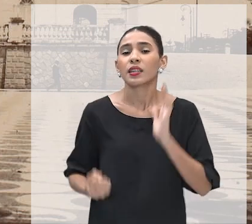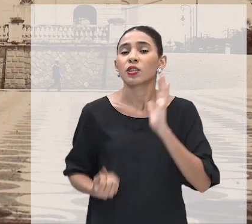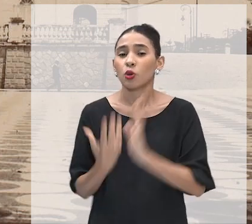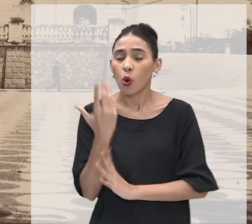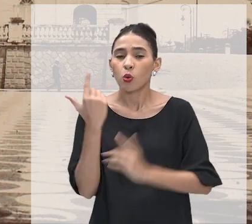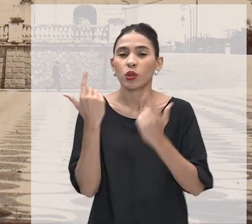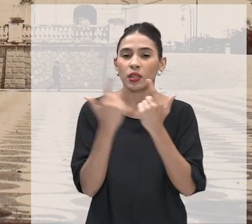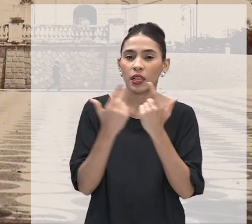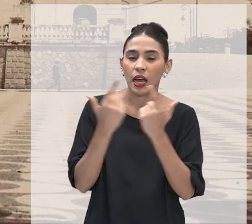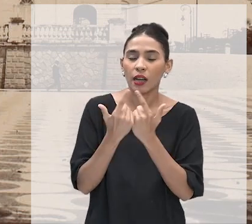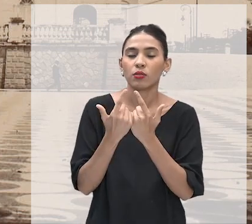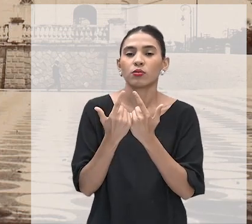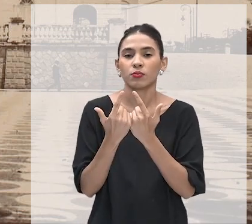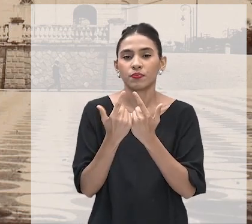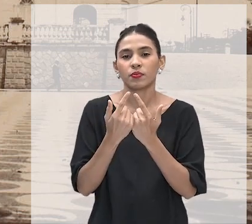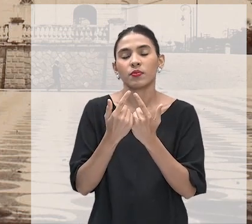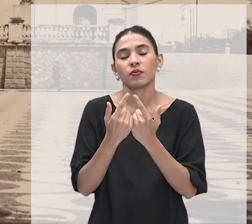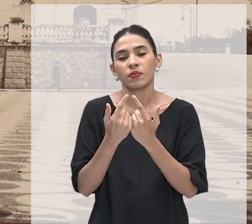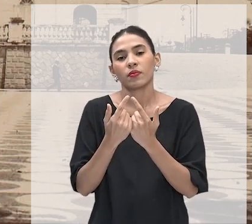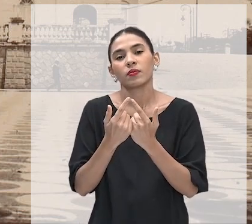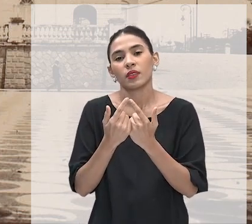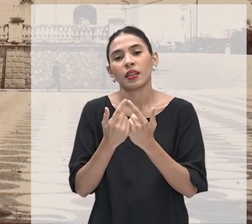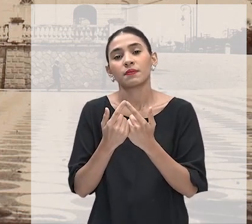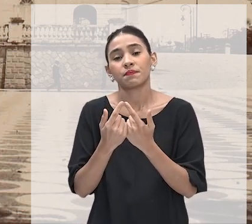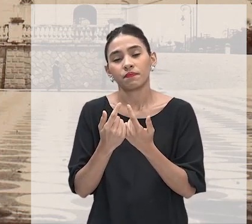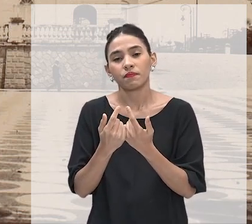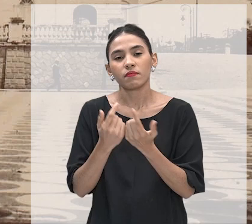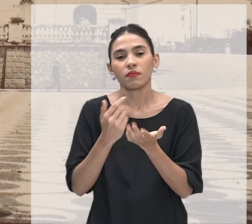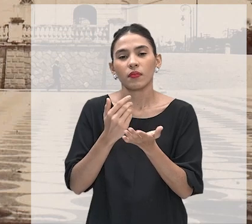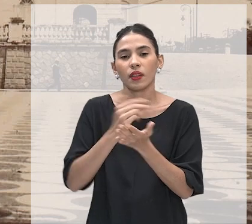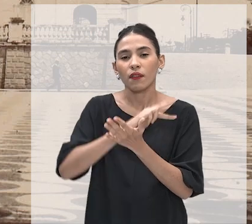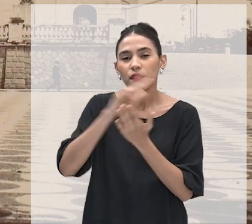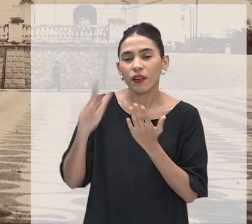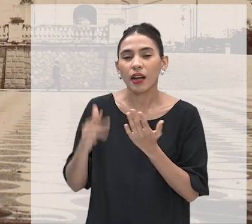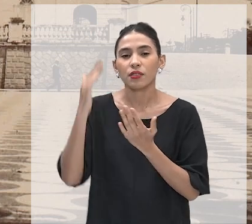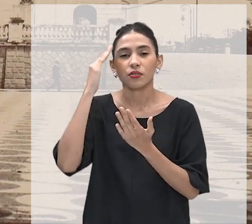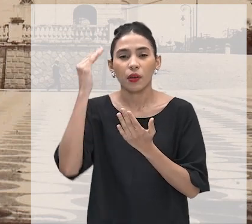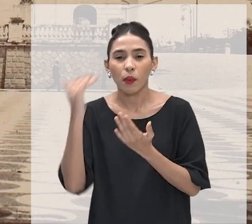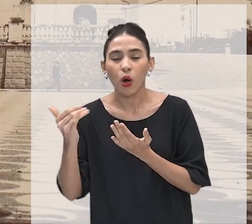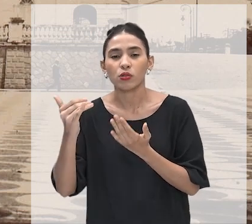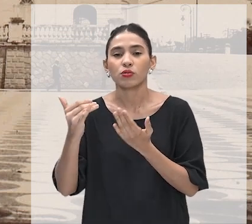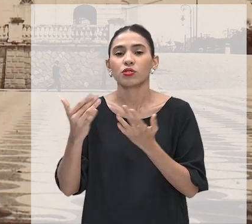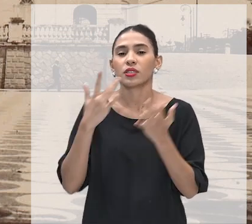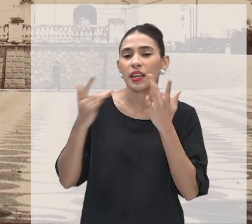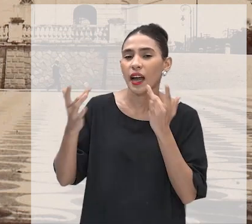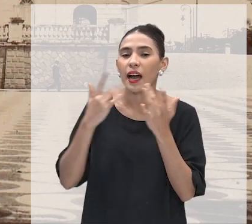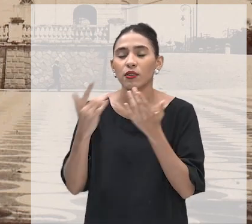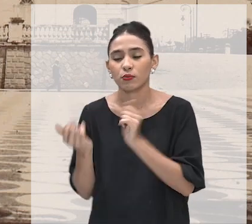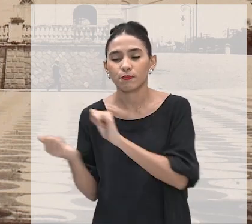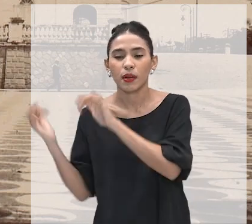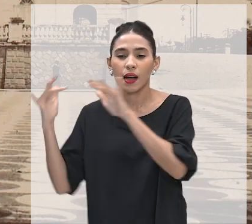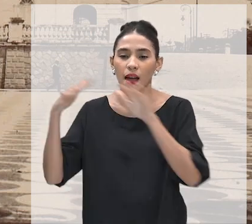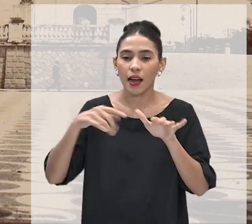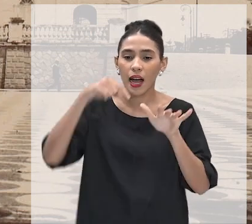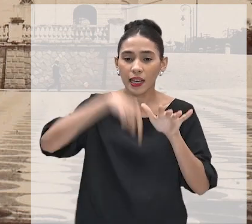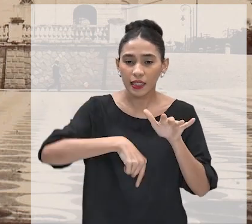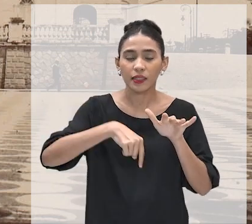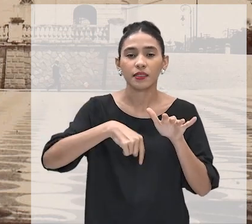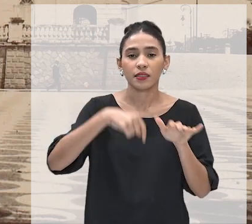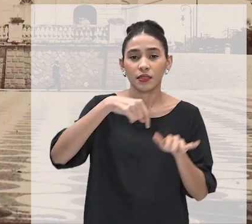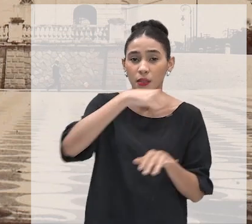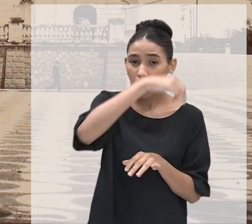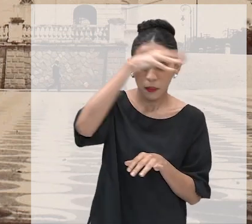artistas renomados vieram para o Amazonas fazer as encenações para os grandes coronéis, né,